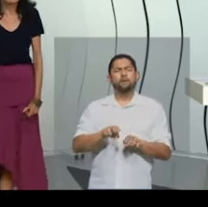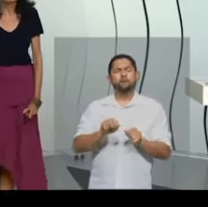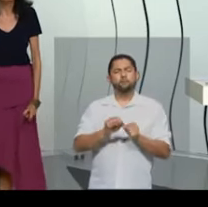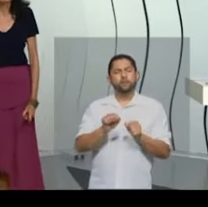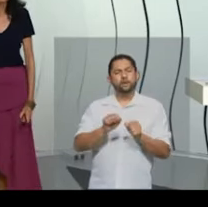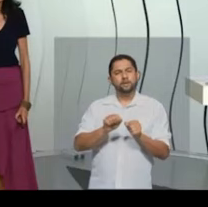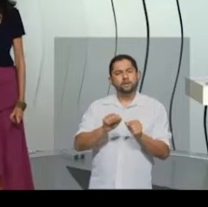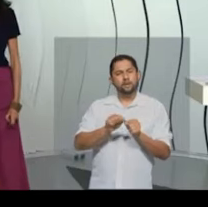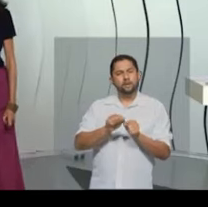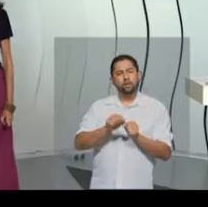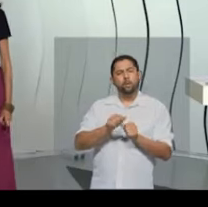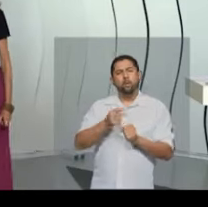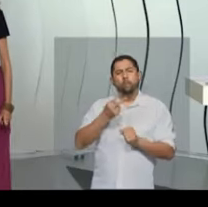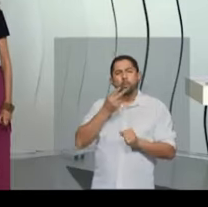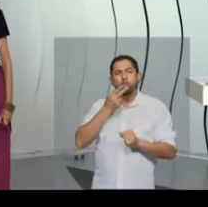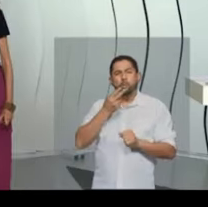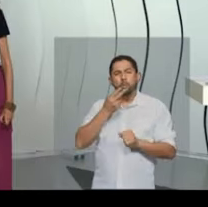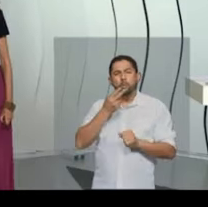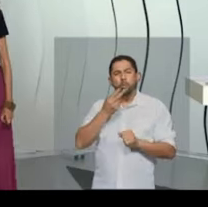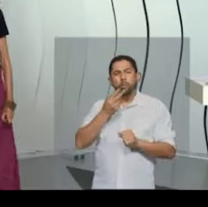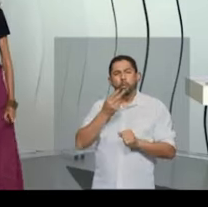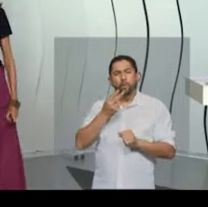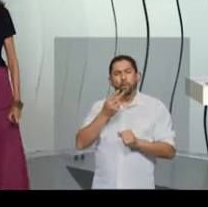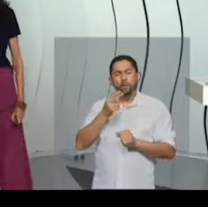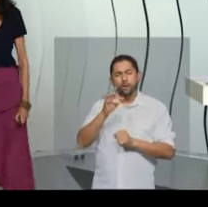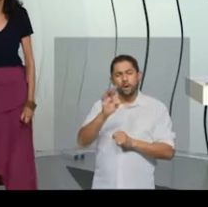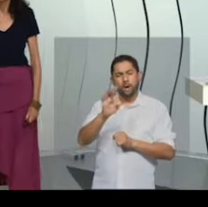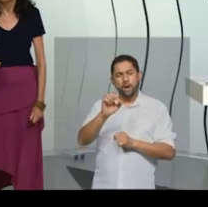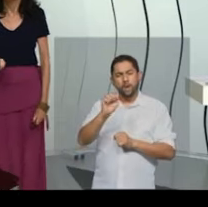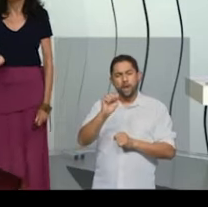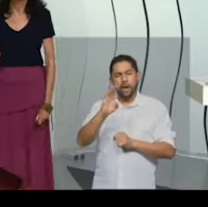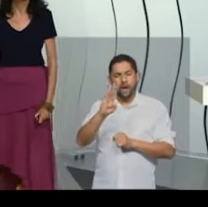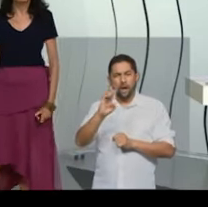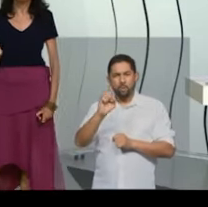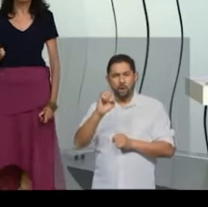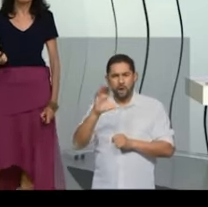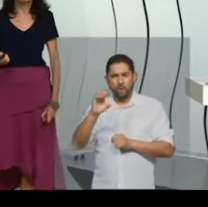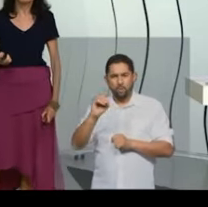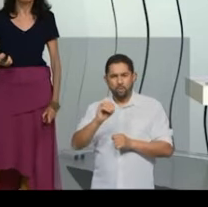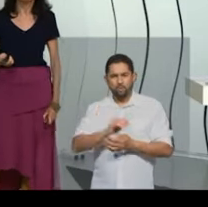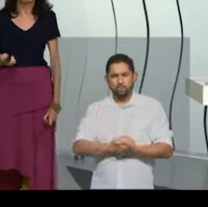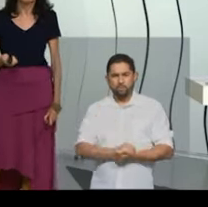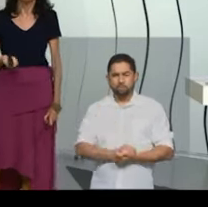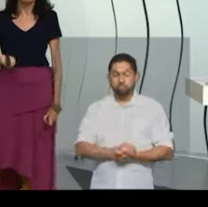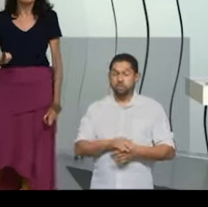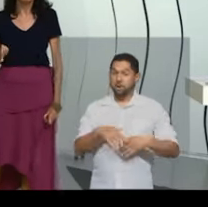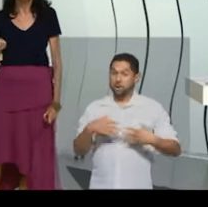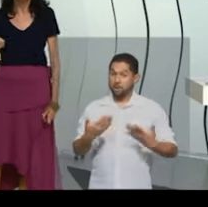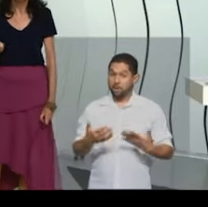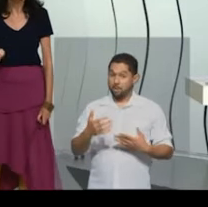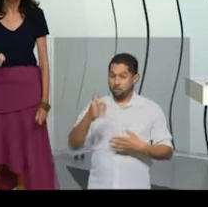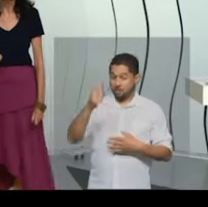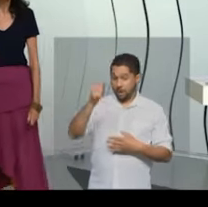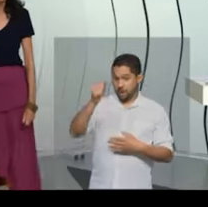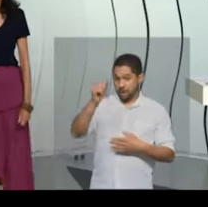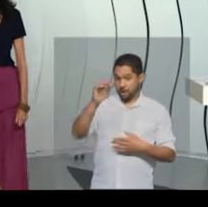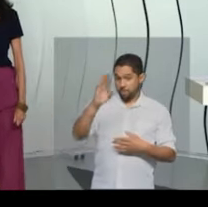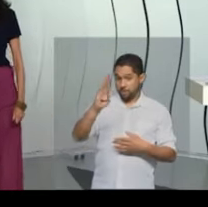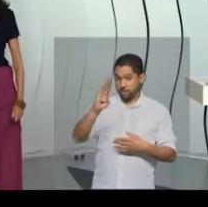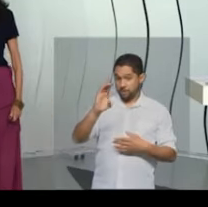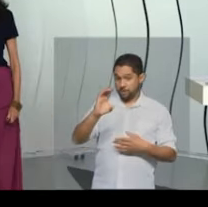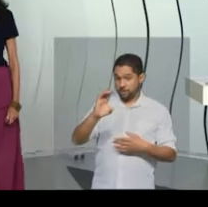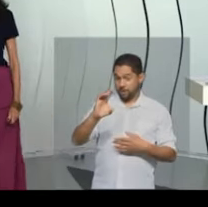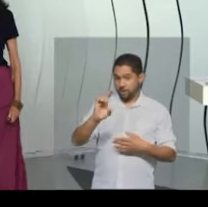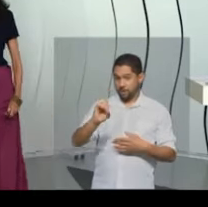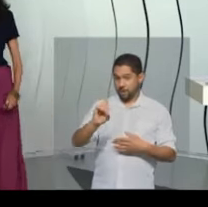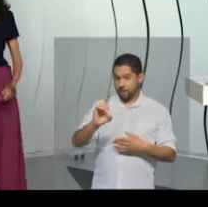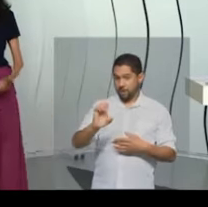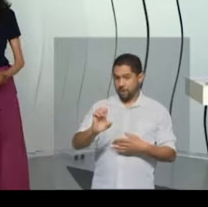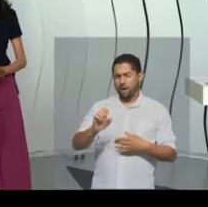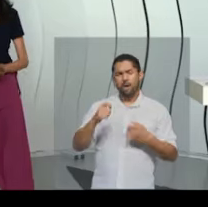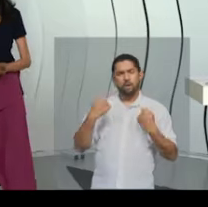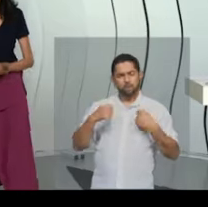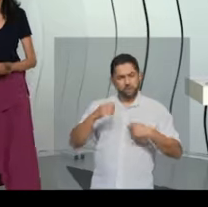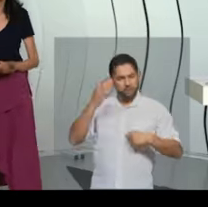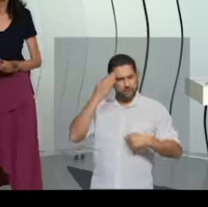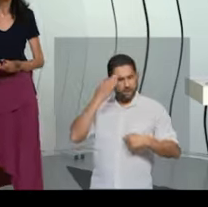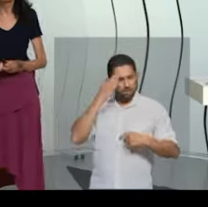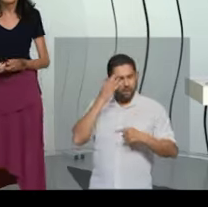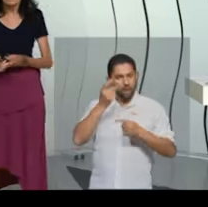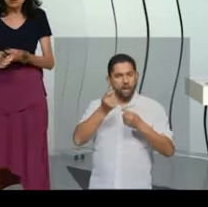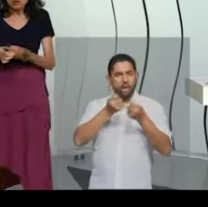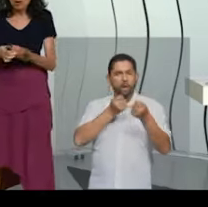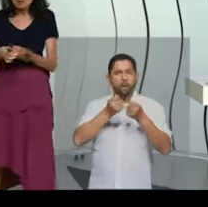responder corretamente essa questão, você tem que saber sobre a economia do Brasil no século